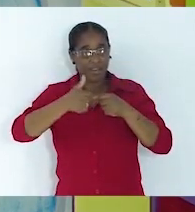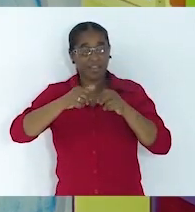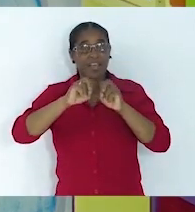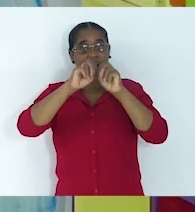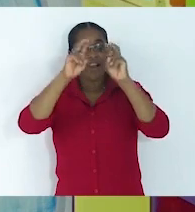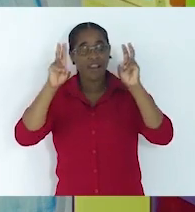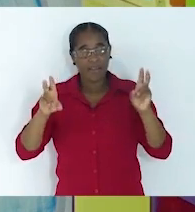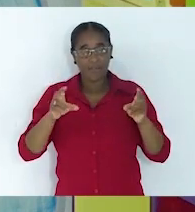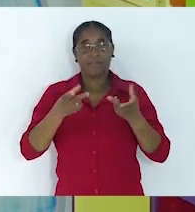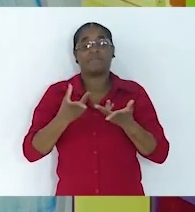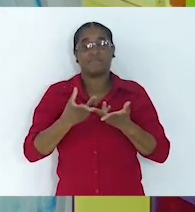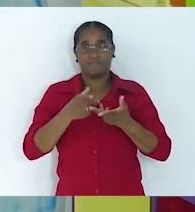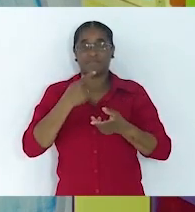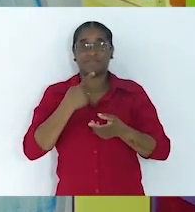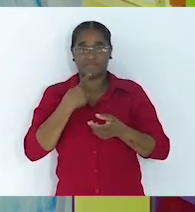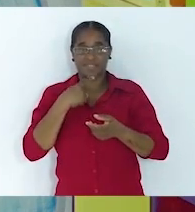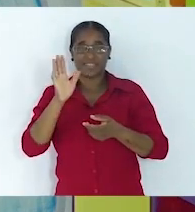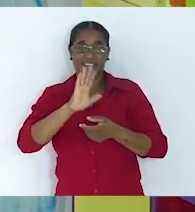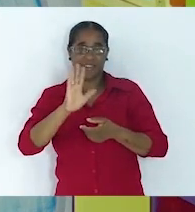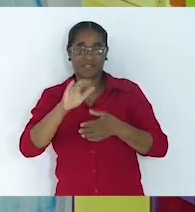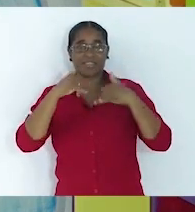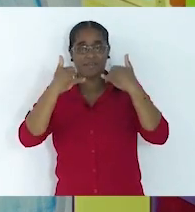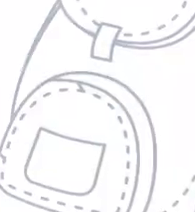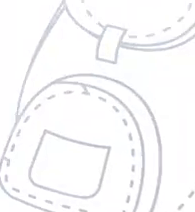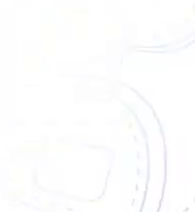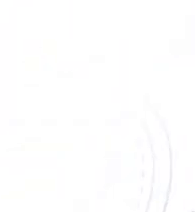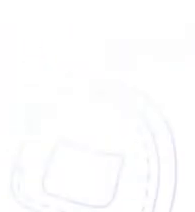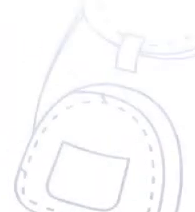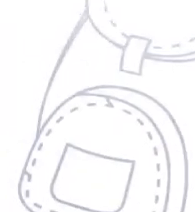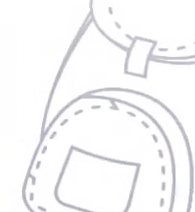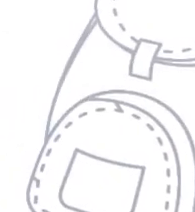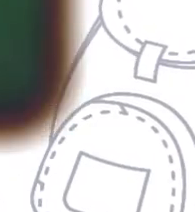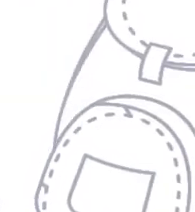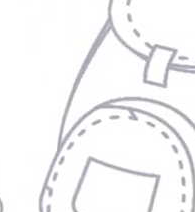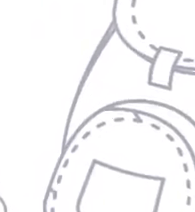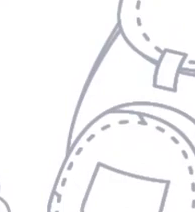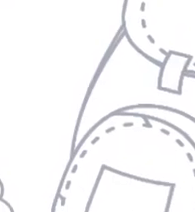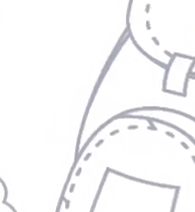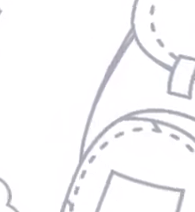higienicamente, tá bem? Tchau! Até a próxima aula!